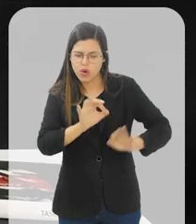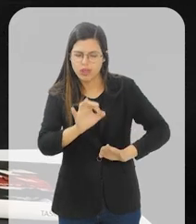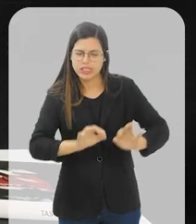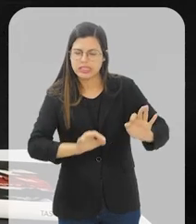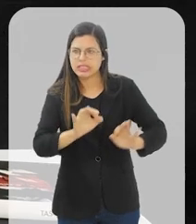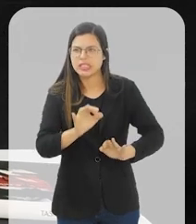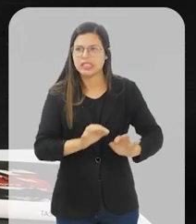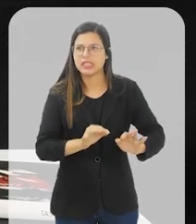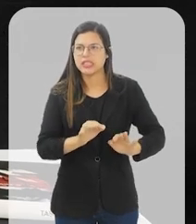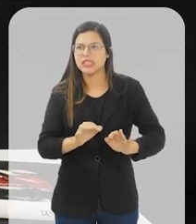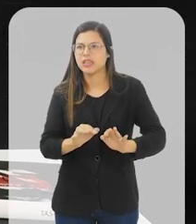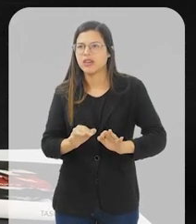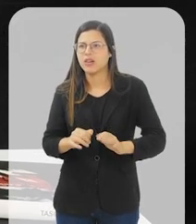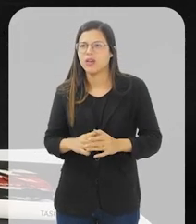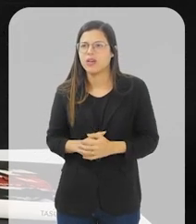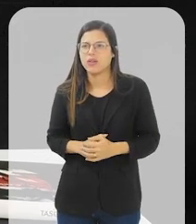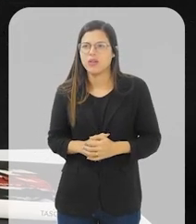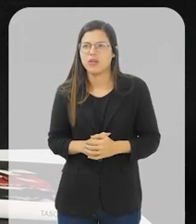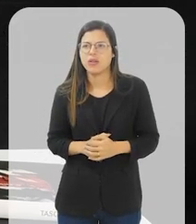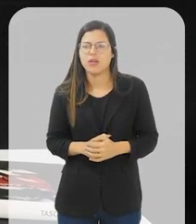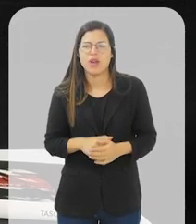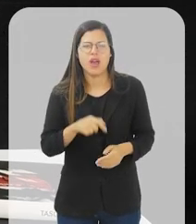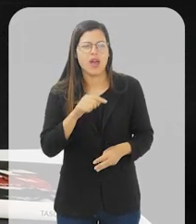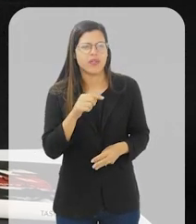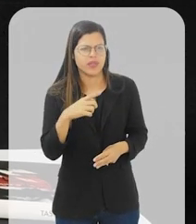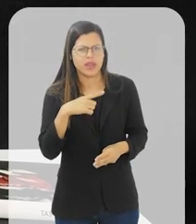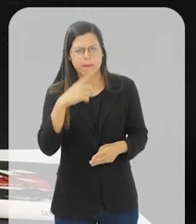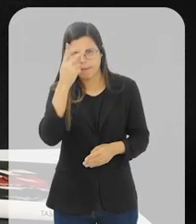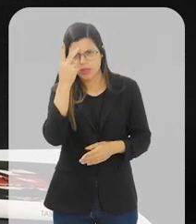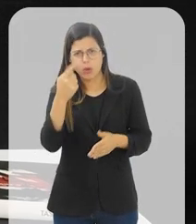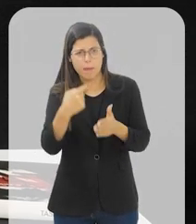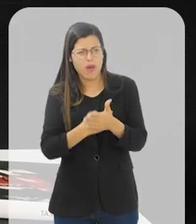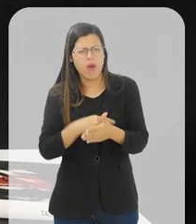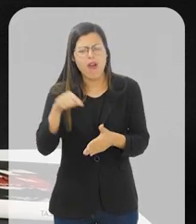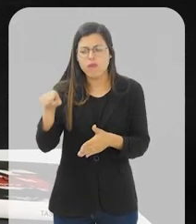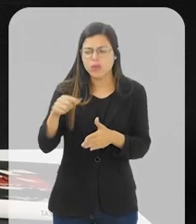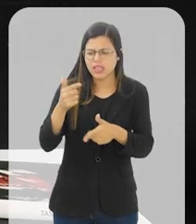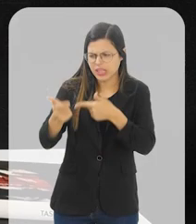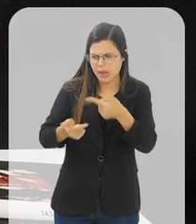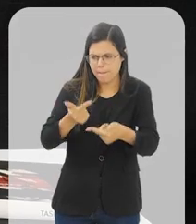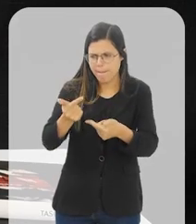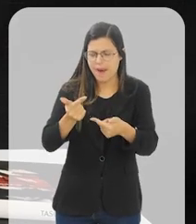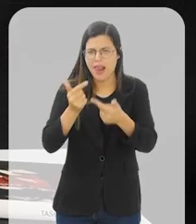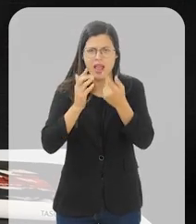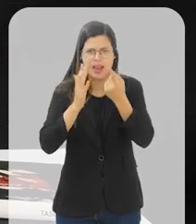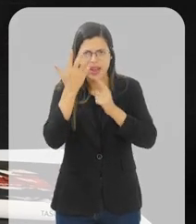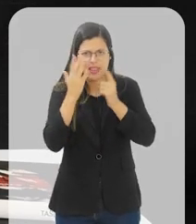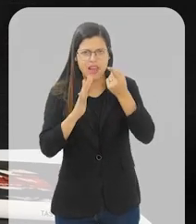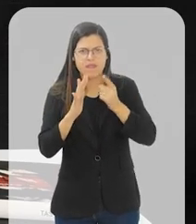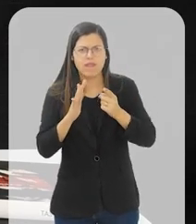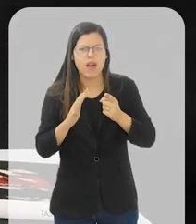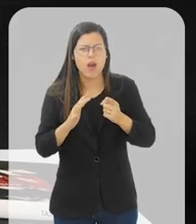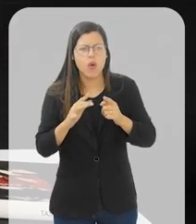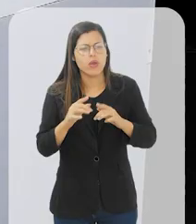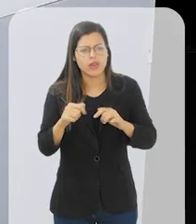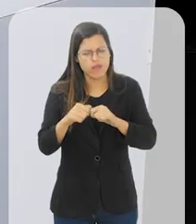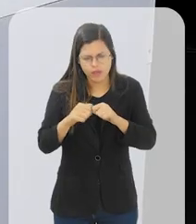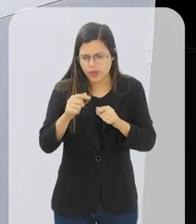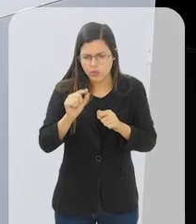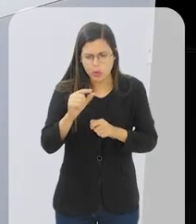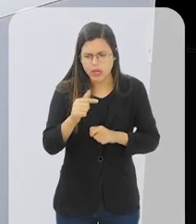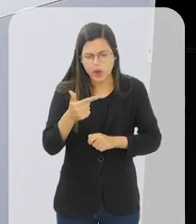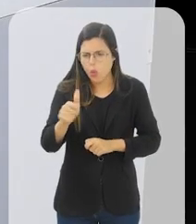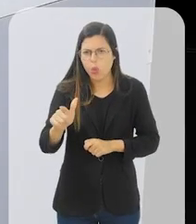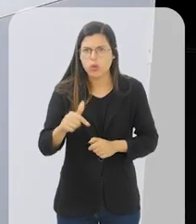né? Raros momentos a gente é levado a sério. Você trabalha em carnaval, mas você faz mais o quê? Não,